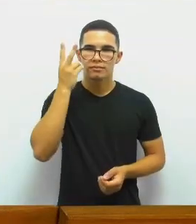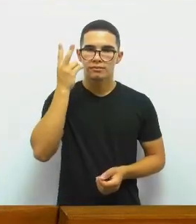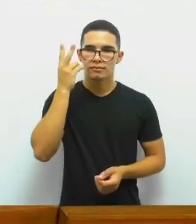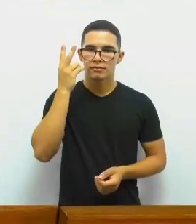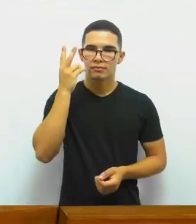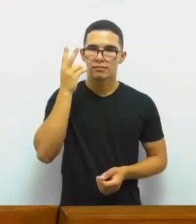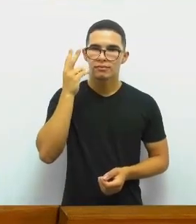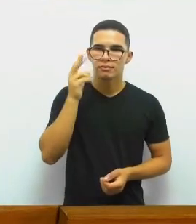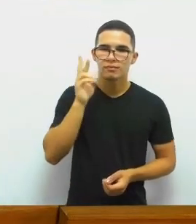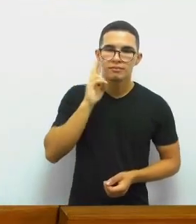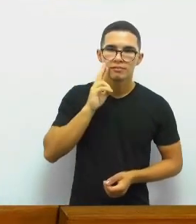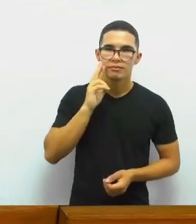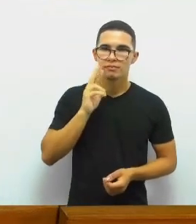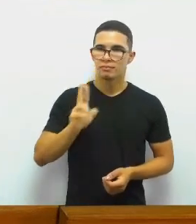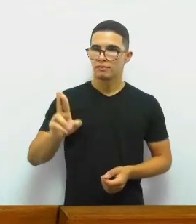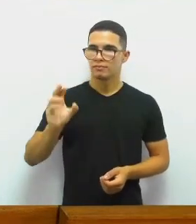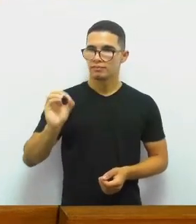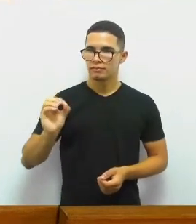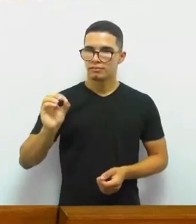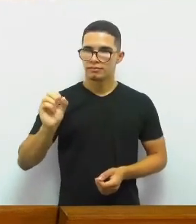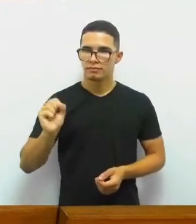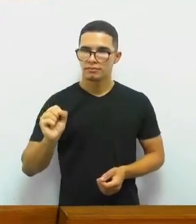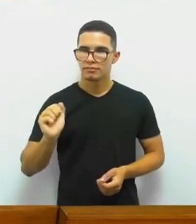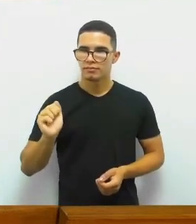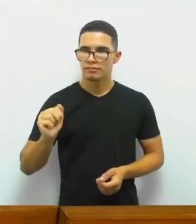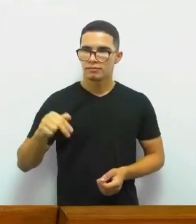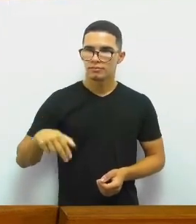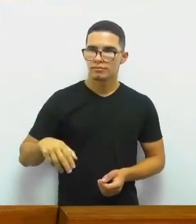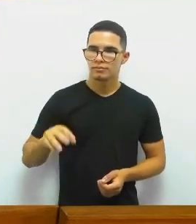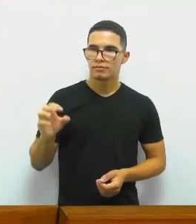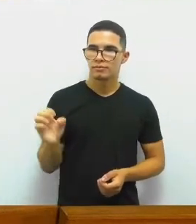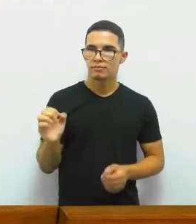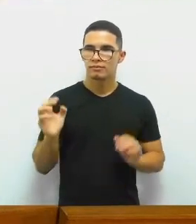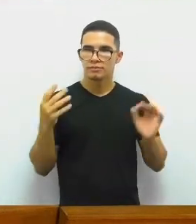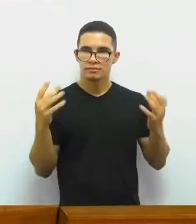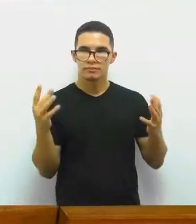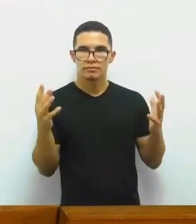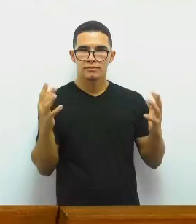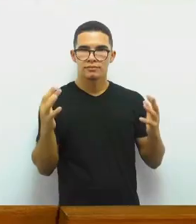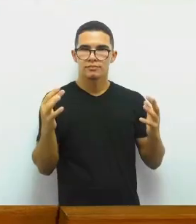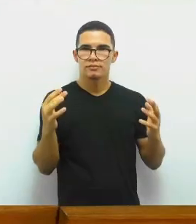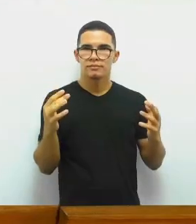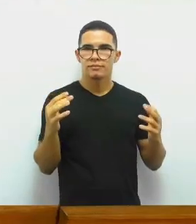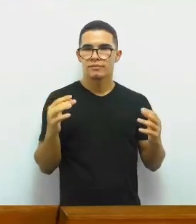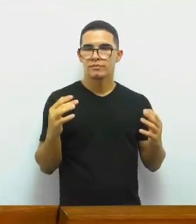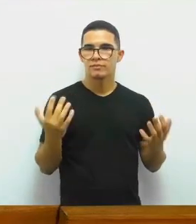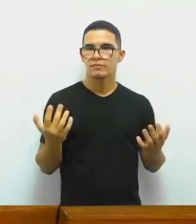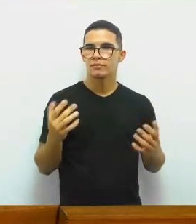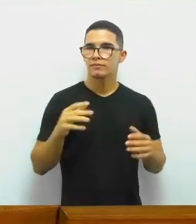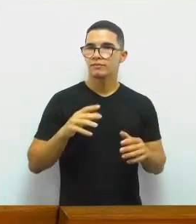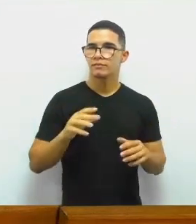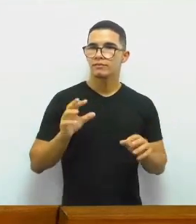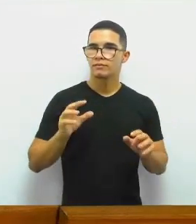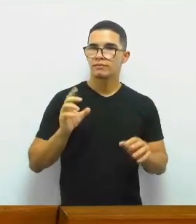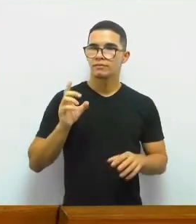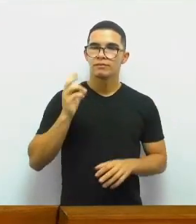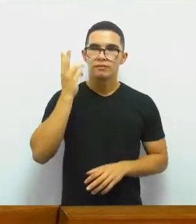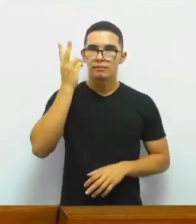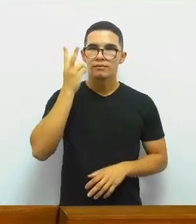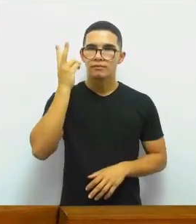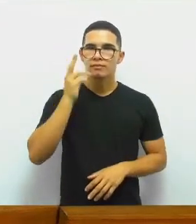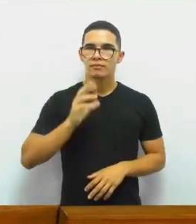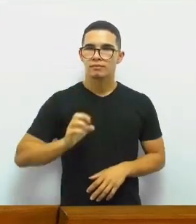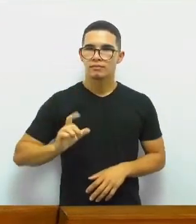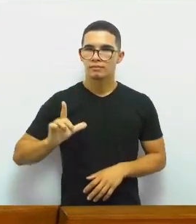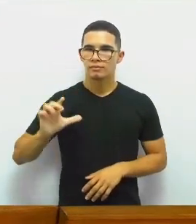Reis Luiz, para receber moção de aplauso de autoria do excelentíssimo vereador